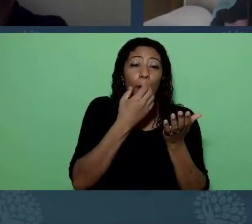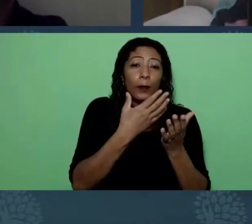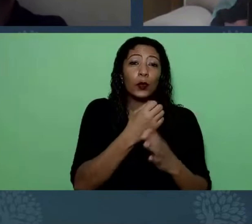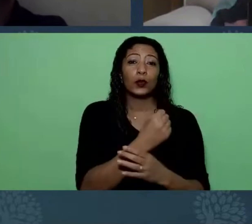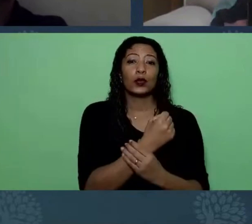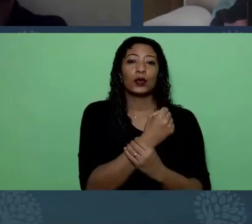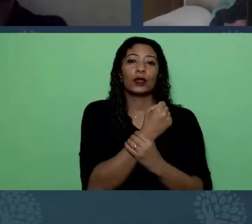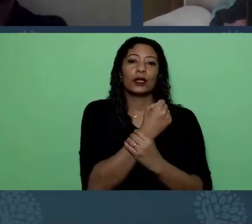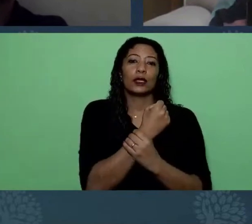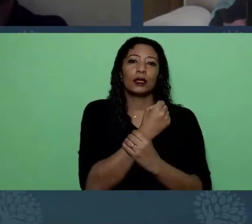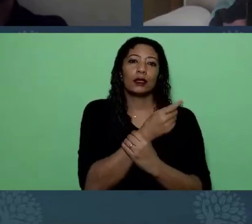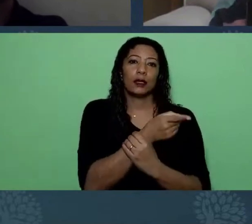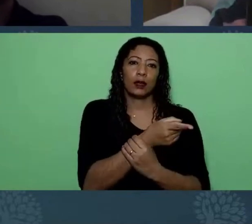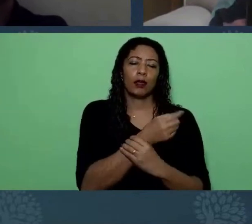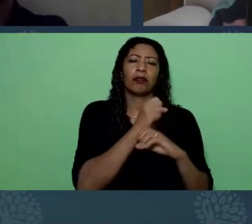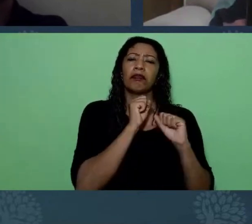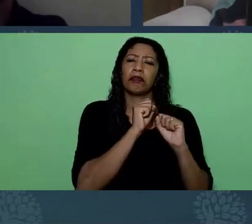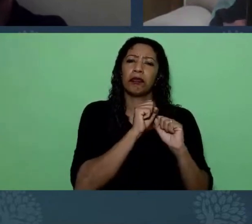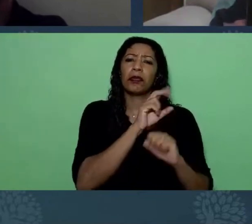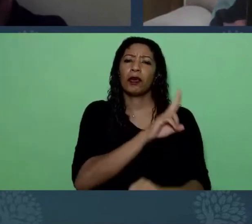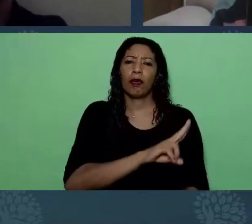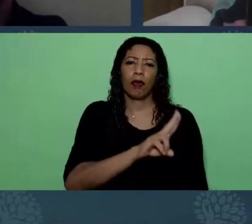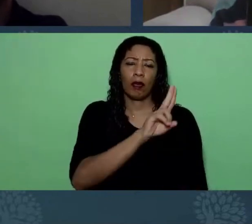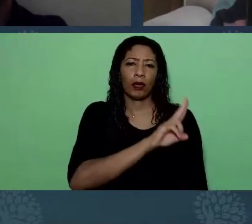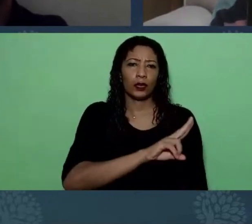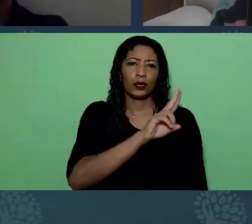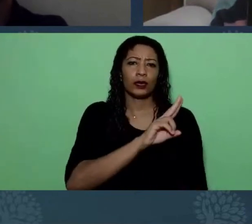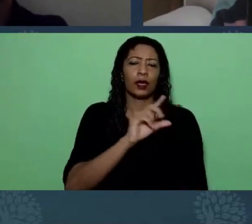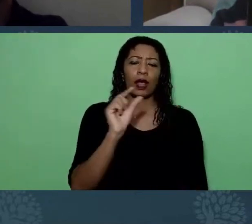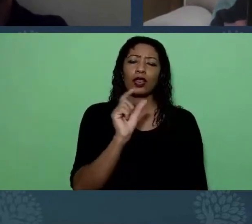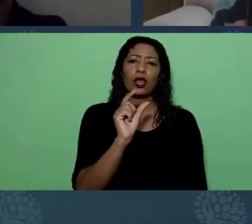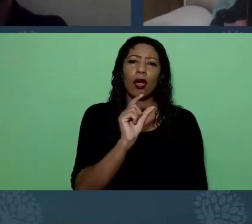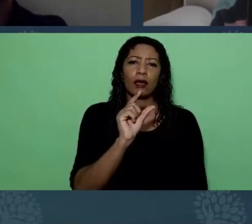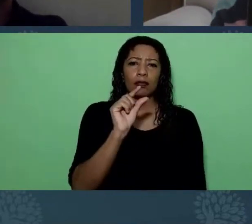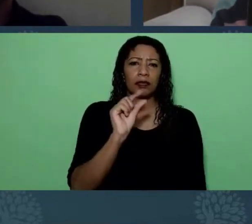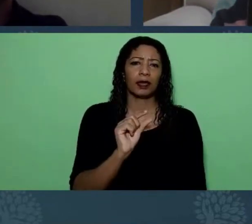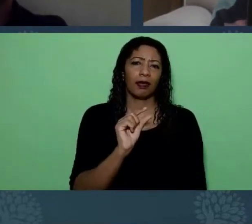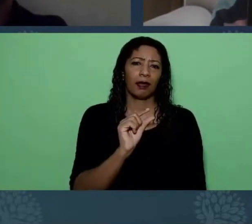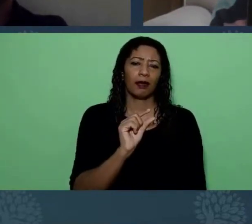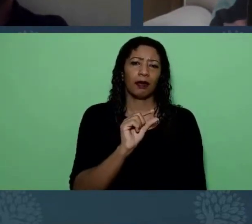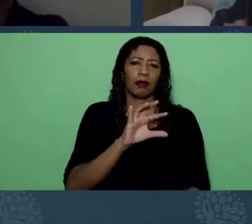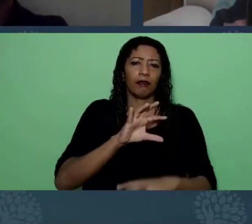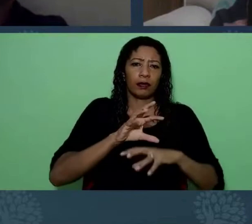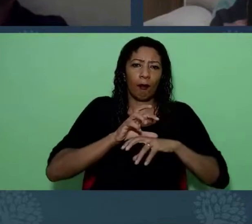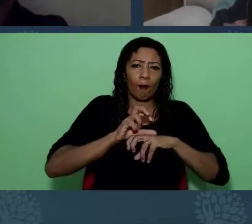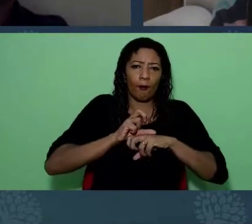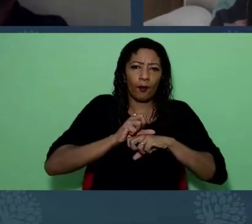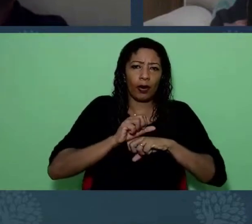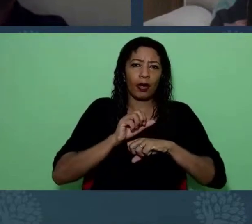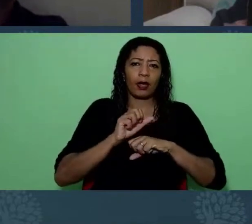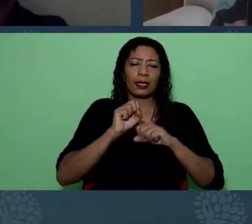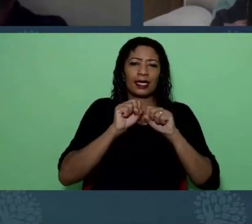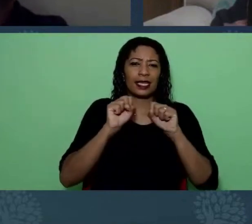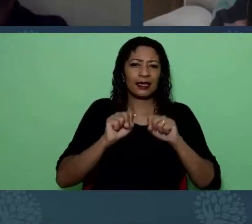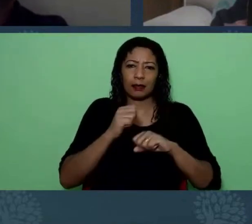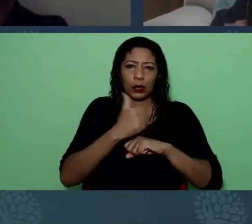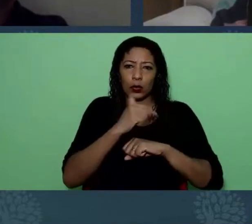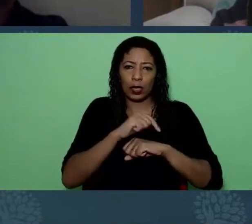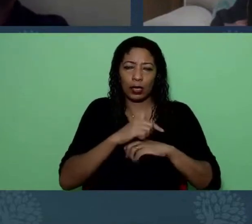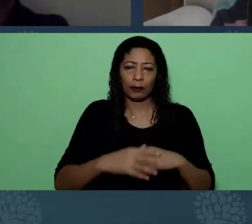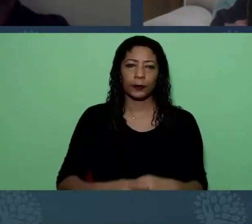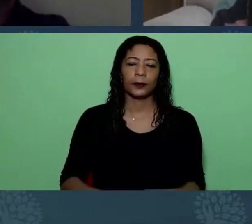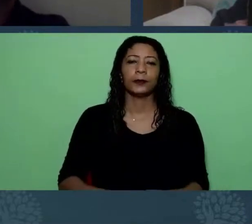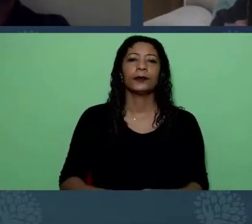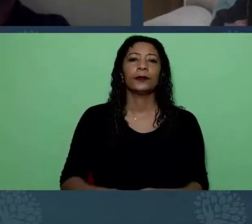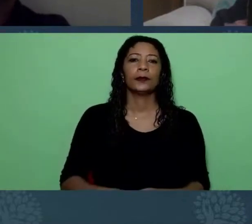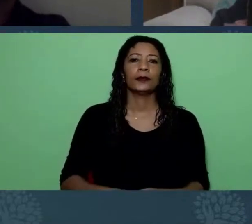gente pode usar o corticoide inalatório com segurança, são doses muito pequenas, que não têm absorção sistêmica. E aí, a única dica que a gente tem